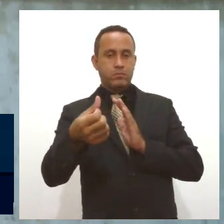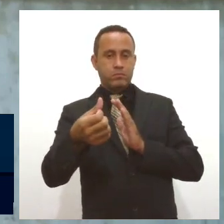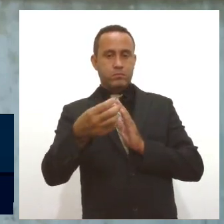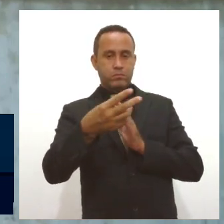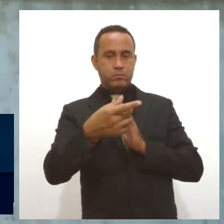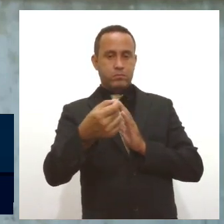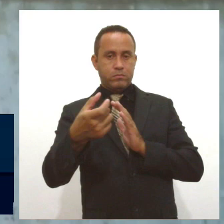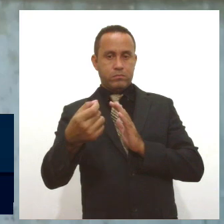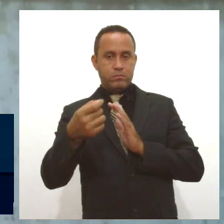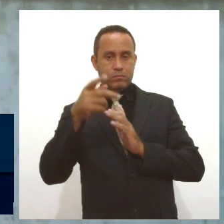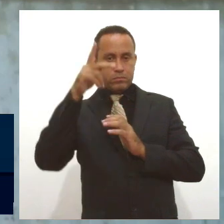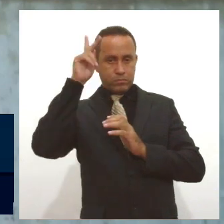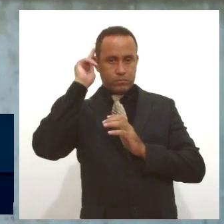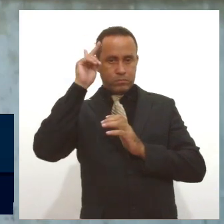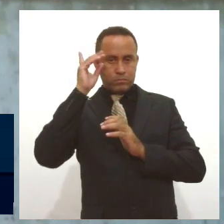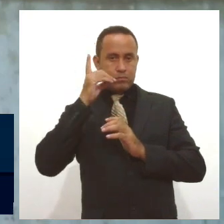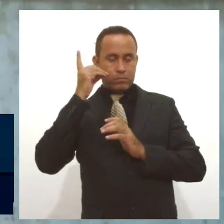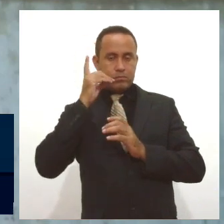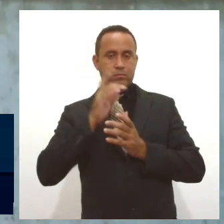566/2020, autoria, deputada Kitty Lima.